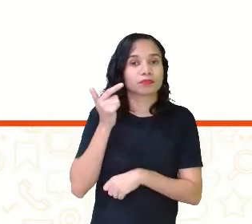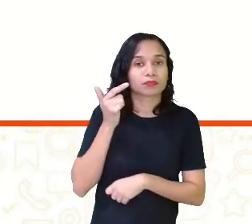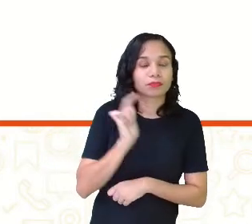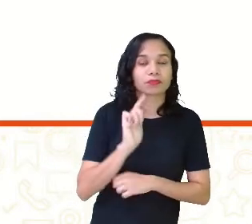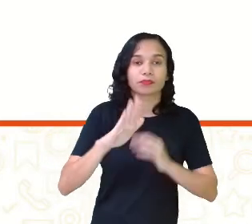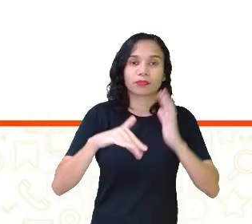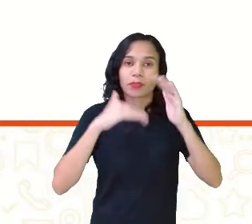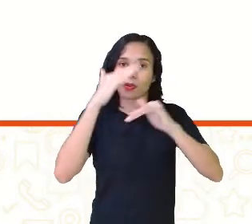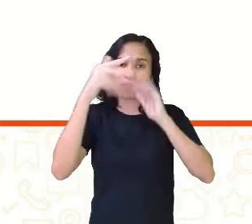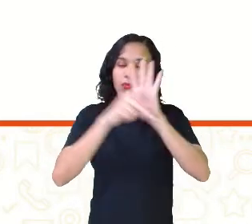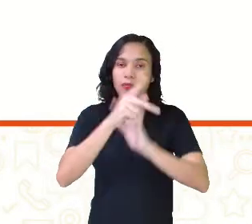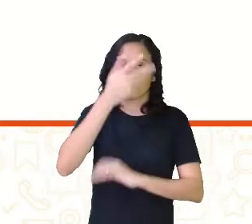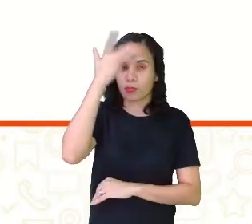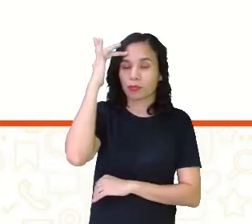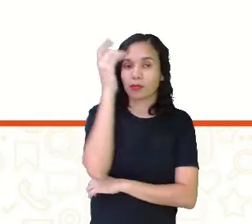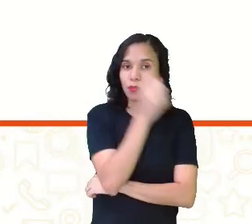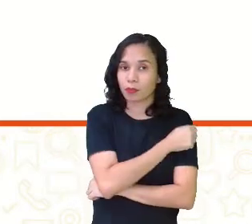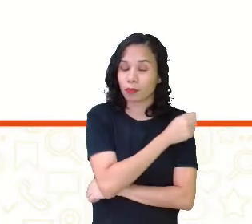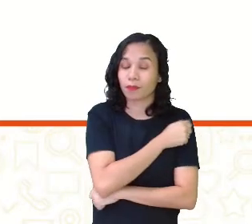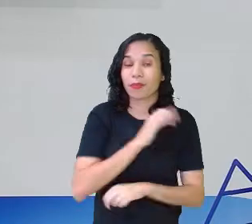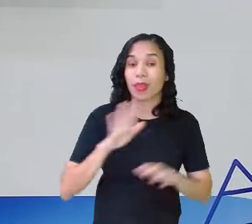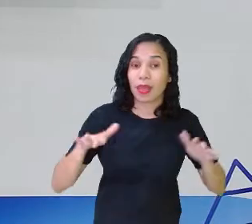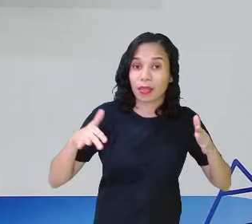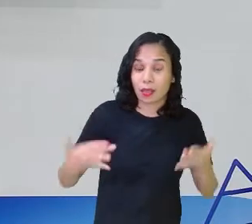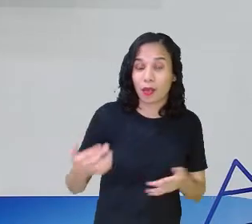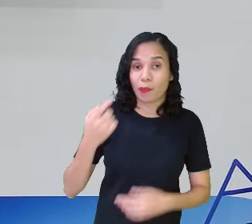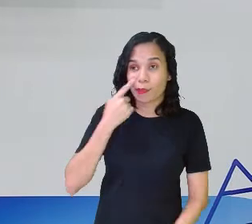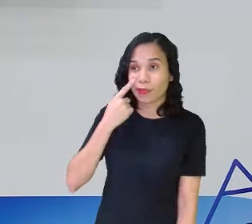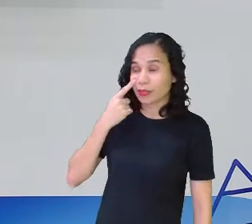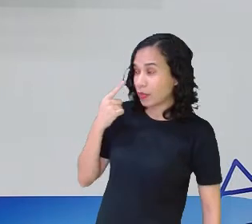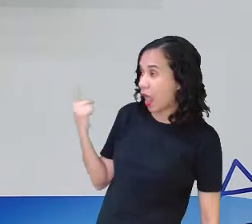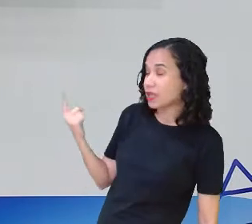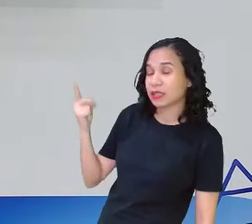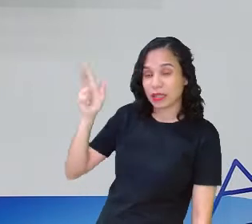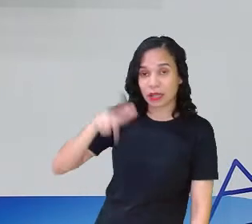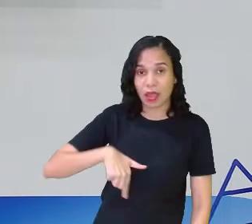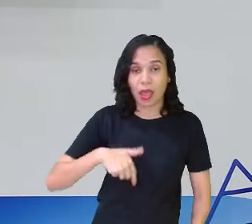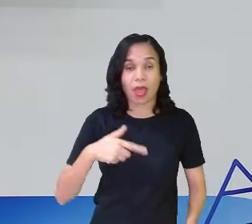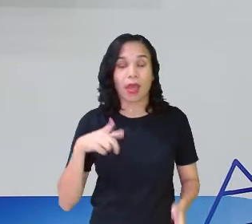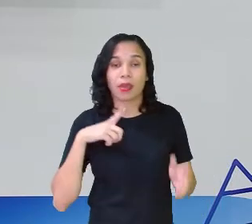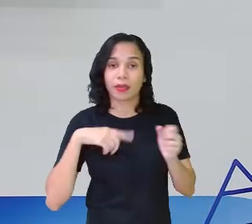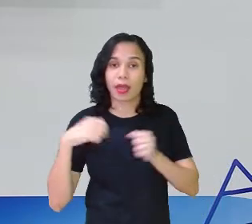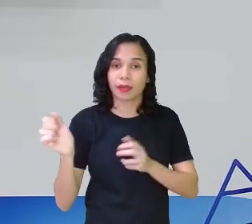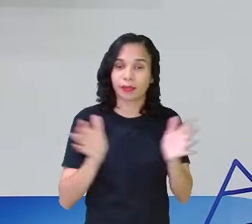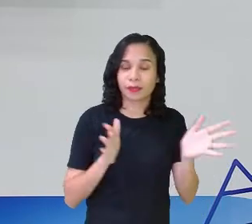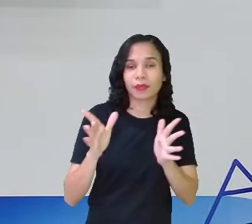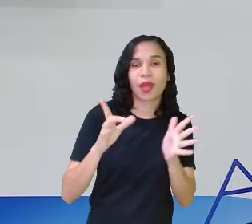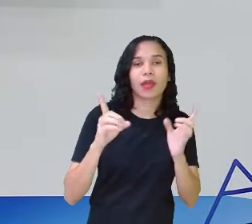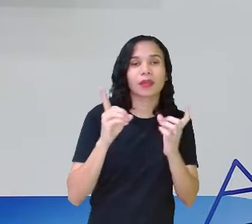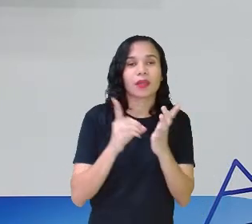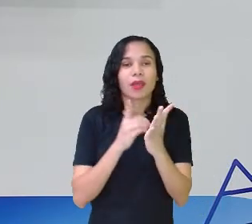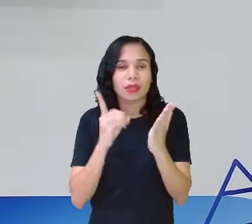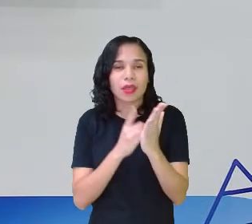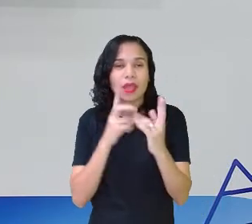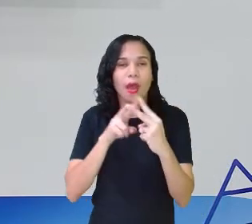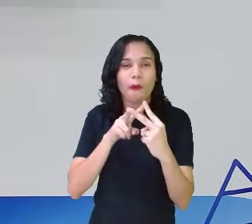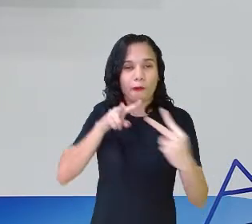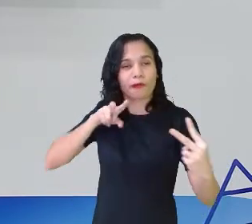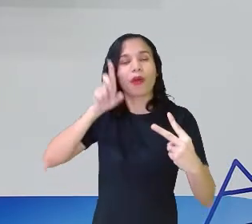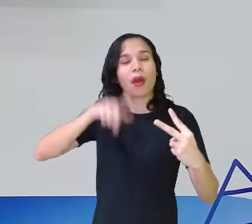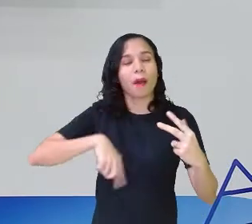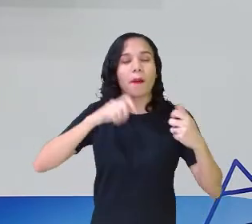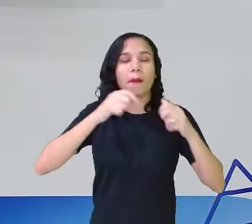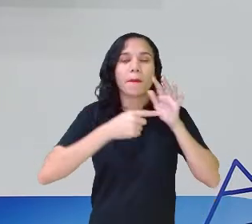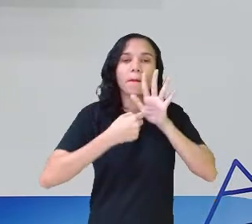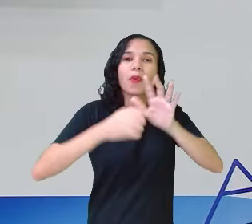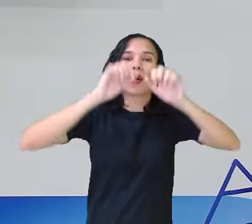o desenvolvimento desses estudantes. Então, nesse caso da acessibilidade digital, a gente pode trazer de forma muito clara,